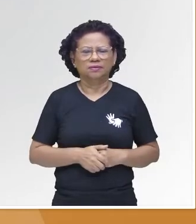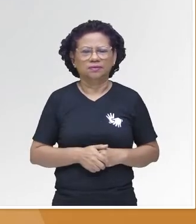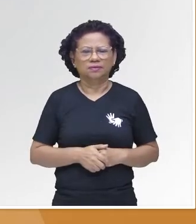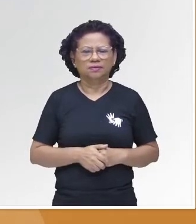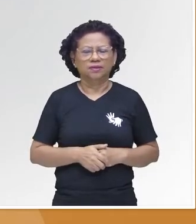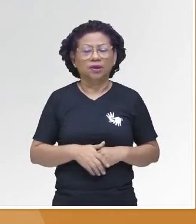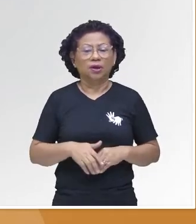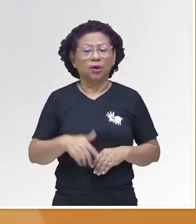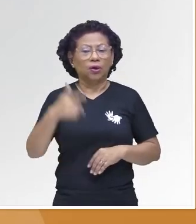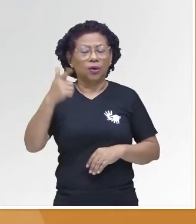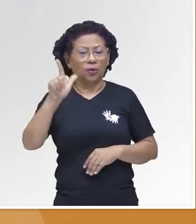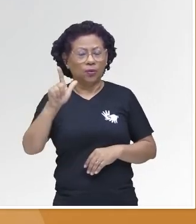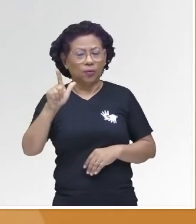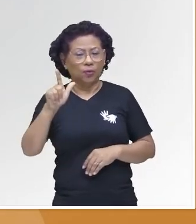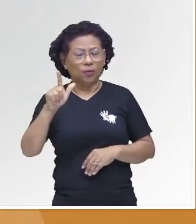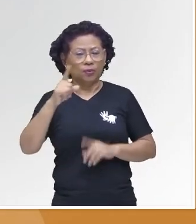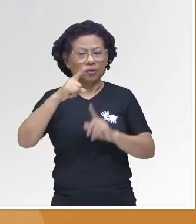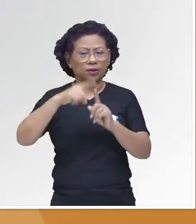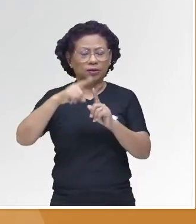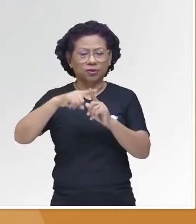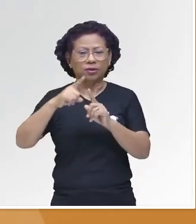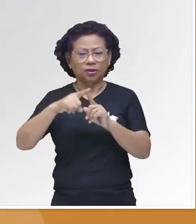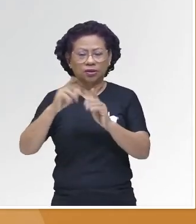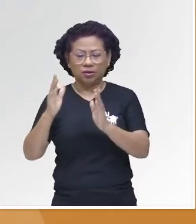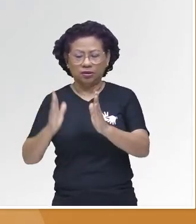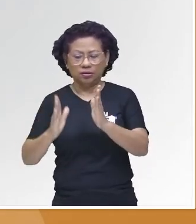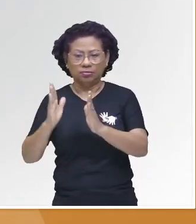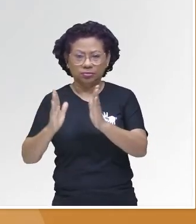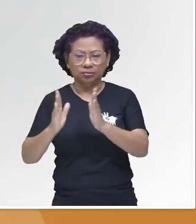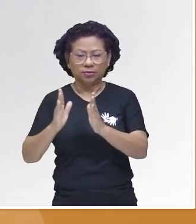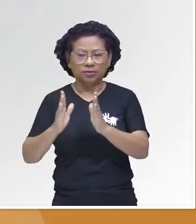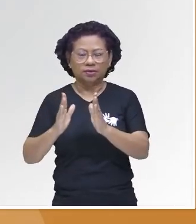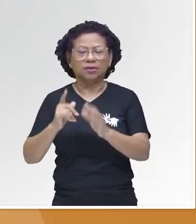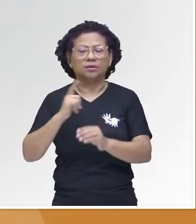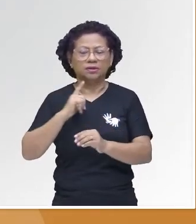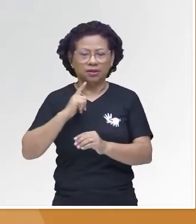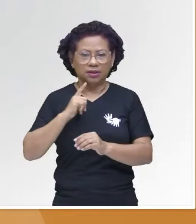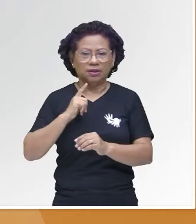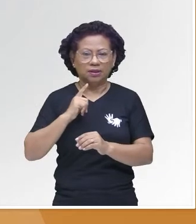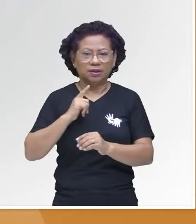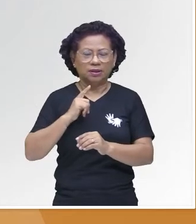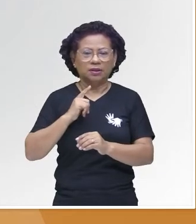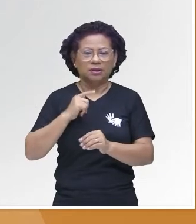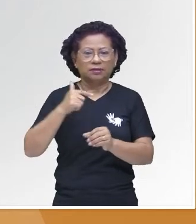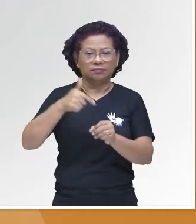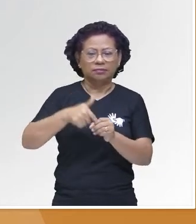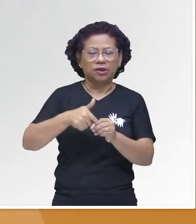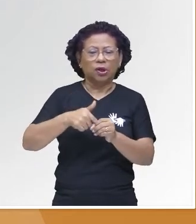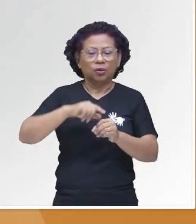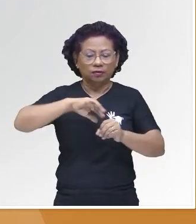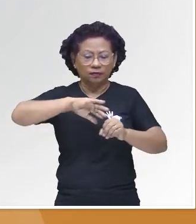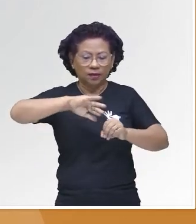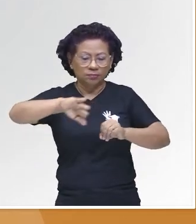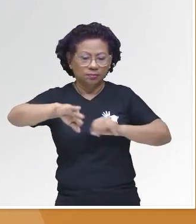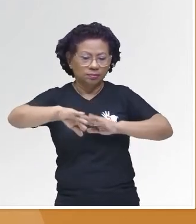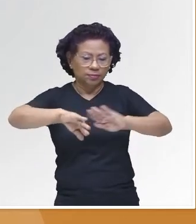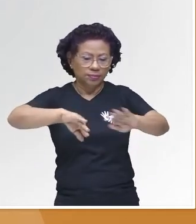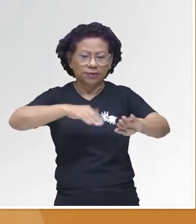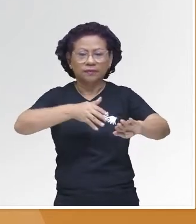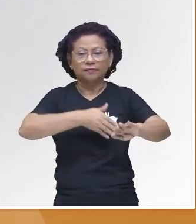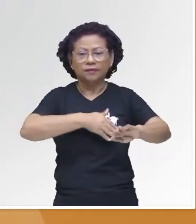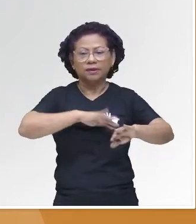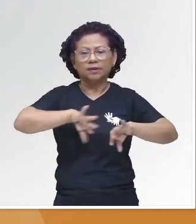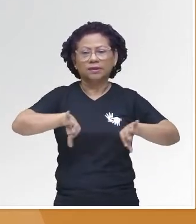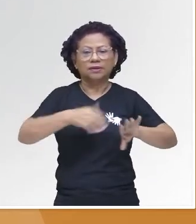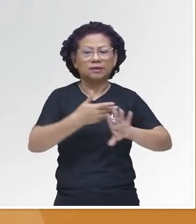em outros objetos que nós encontramos o petróleo, ocorre quando há separação dos componentes nas